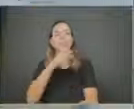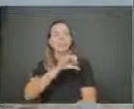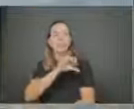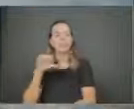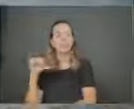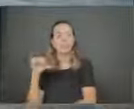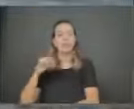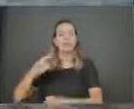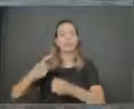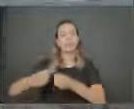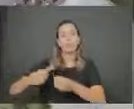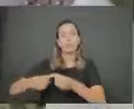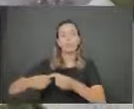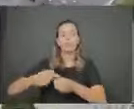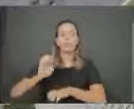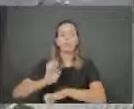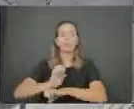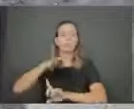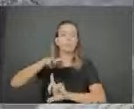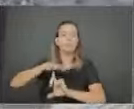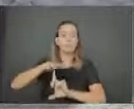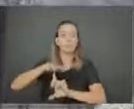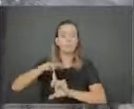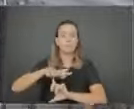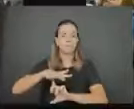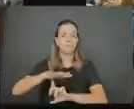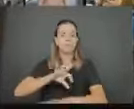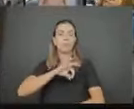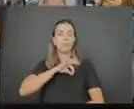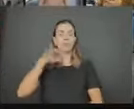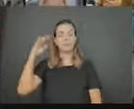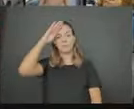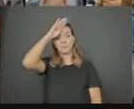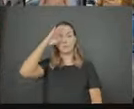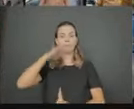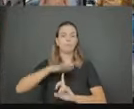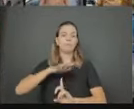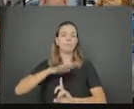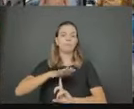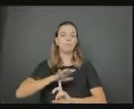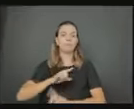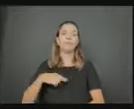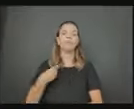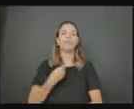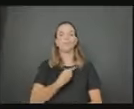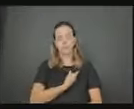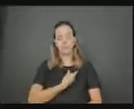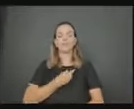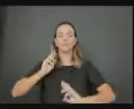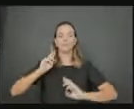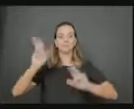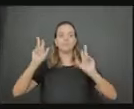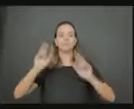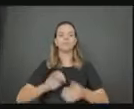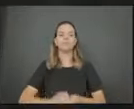municípios paranaenses. Polícia Militar do Paraná, nós fazemos a diferença.